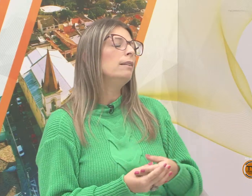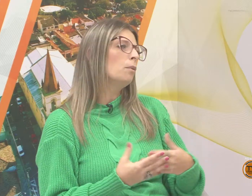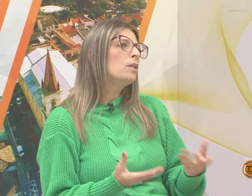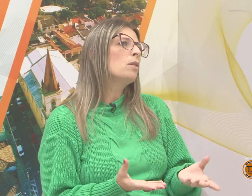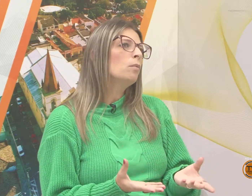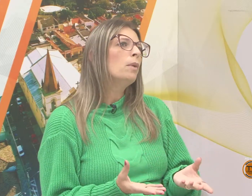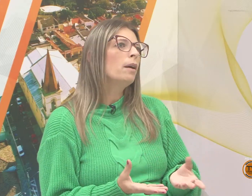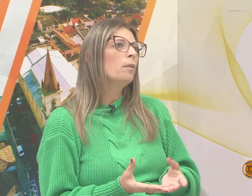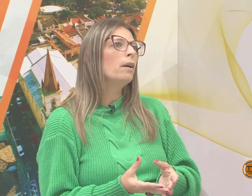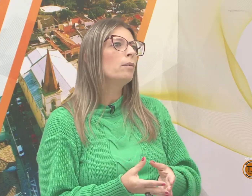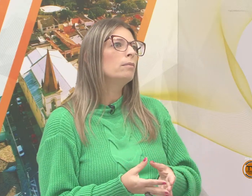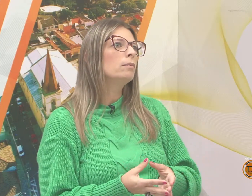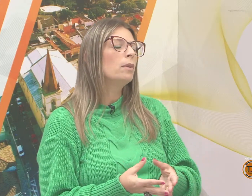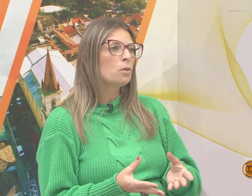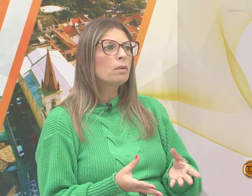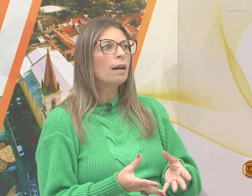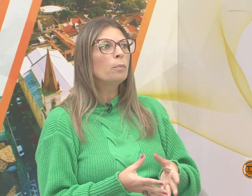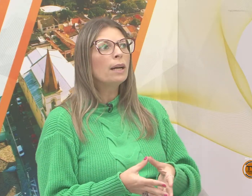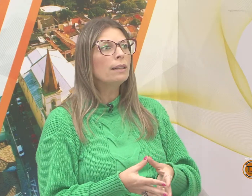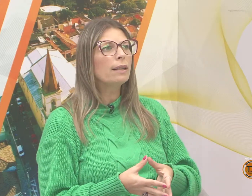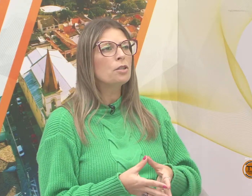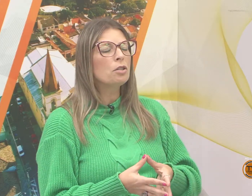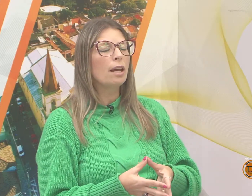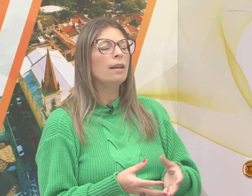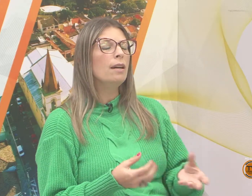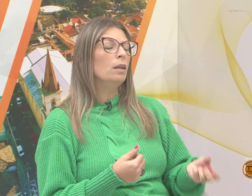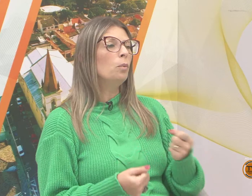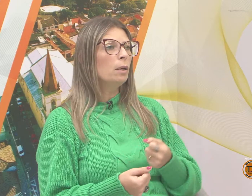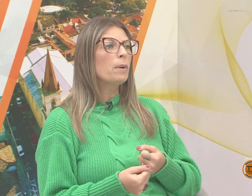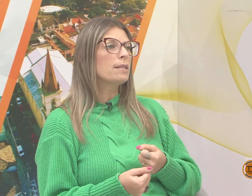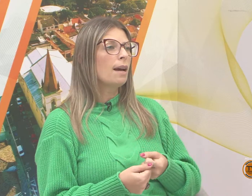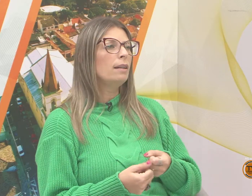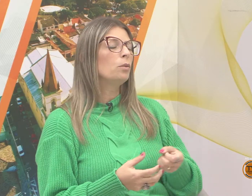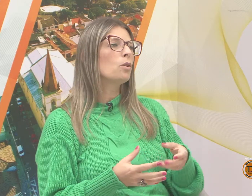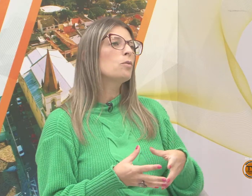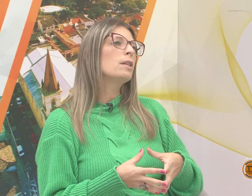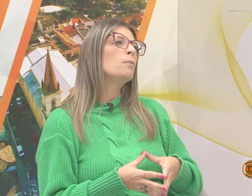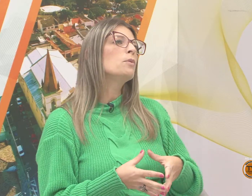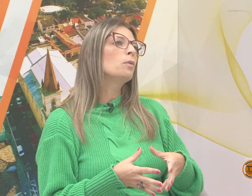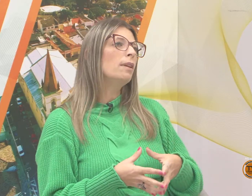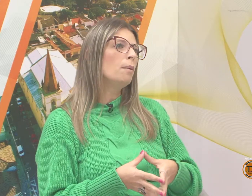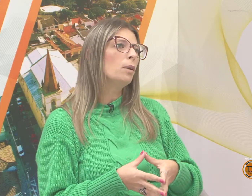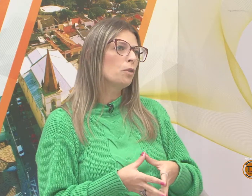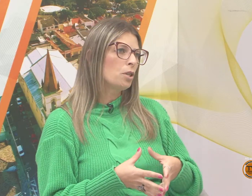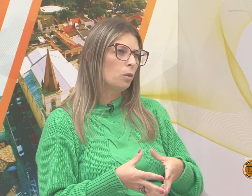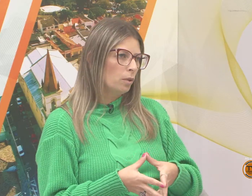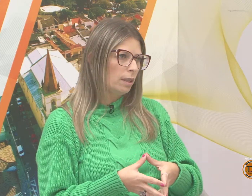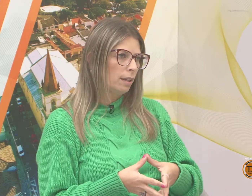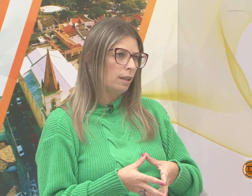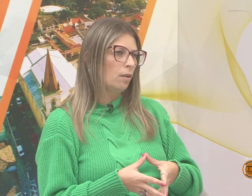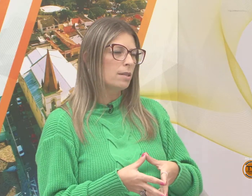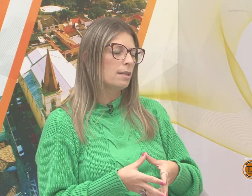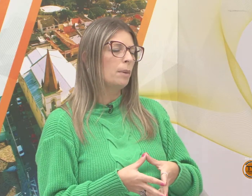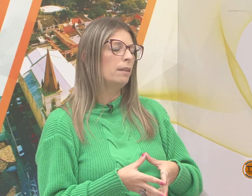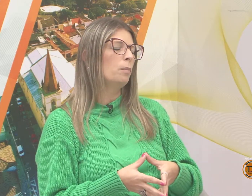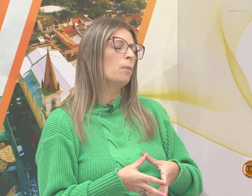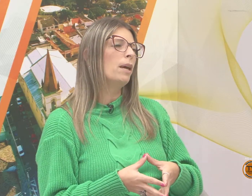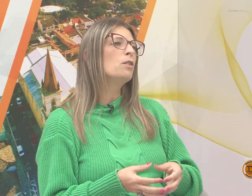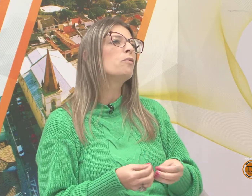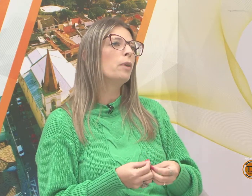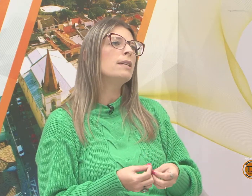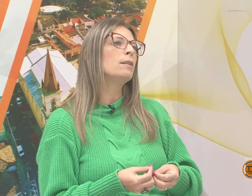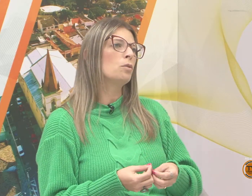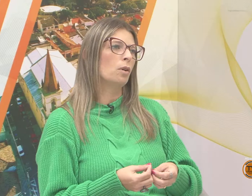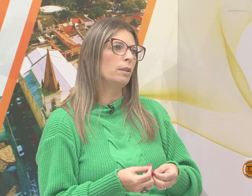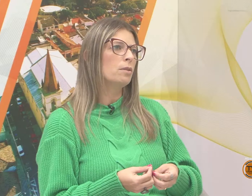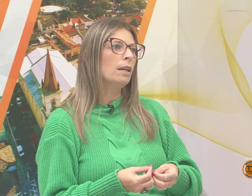viciados. Então isso é um resultado bacana que a gente tem. No ano passado, nós usamos o tema norteador da nossa Semana do Meio